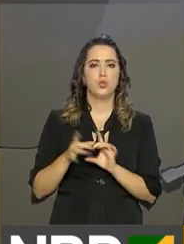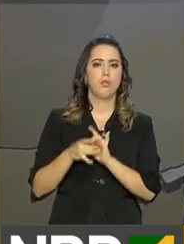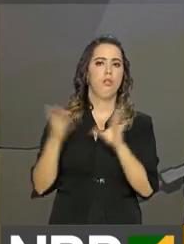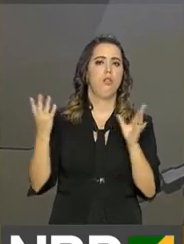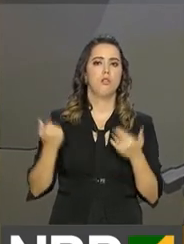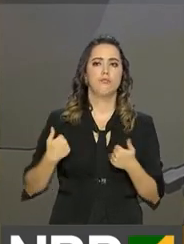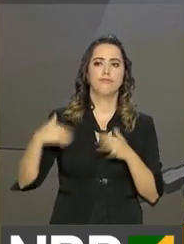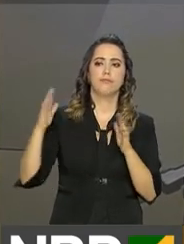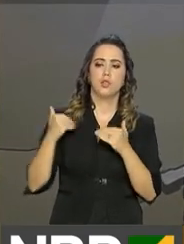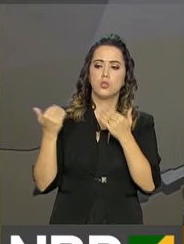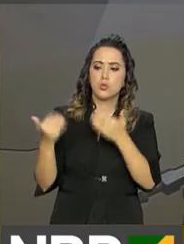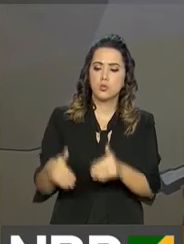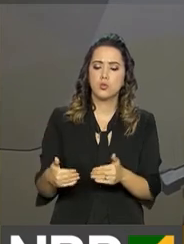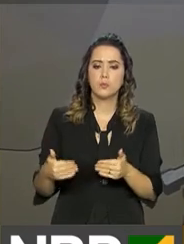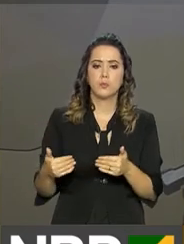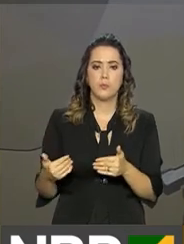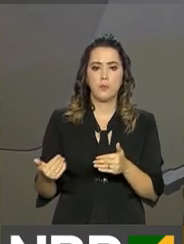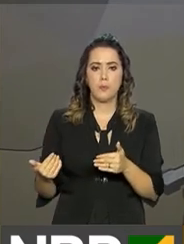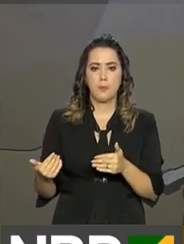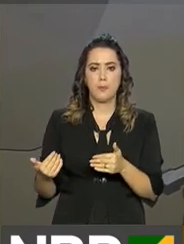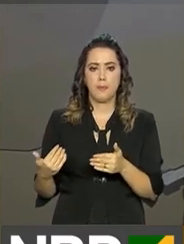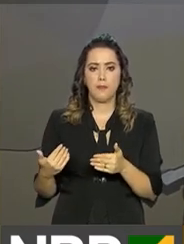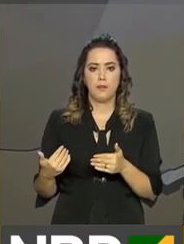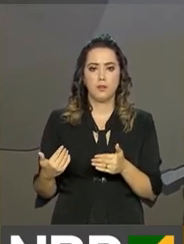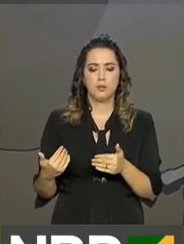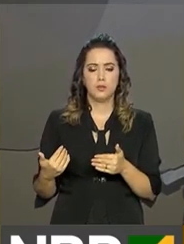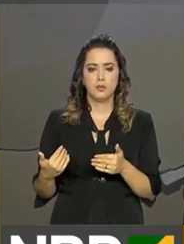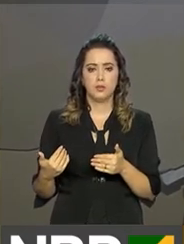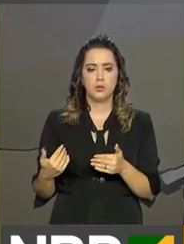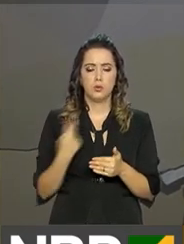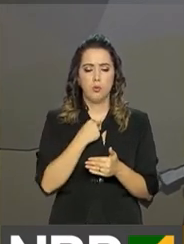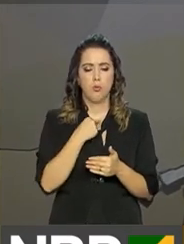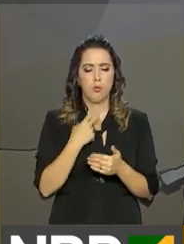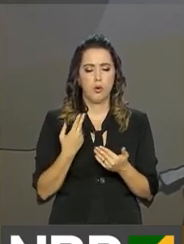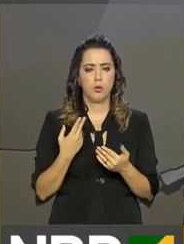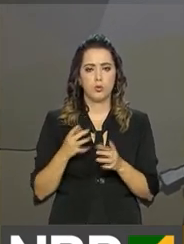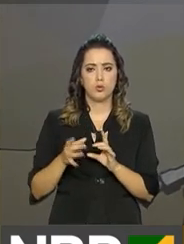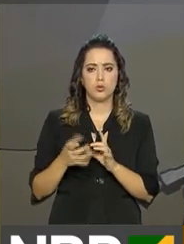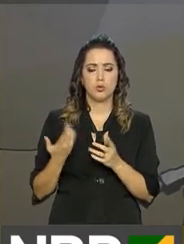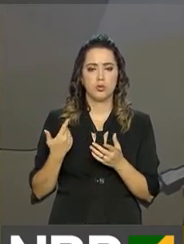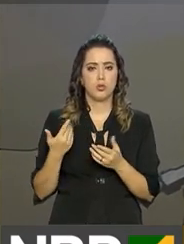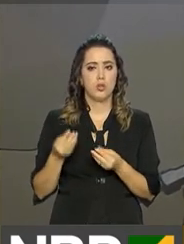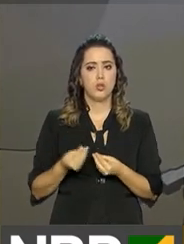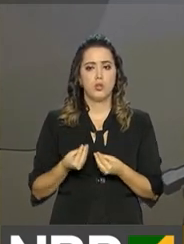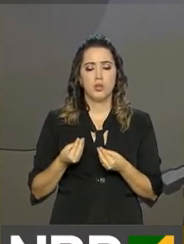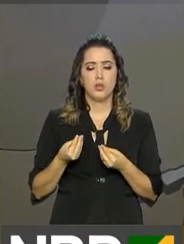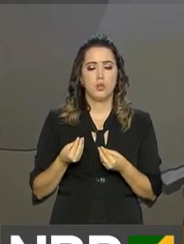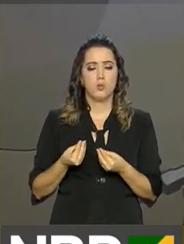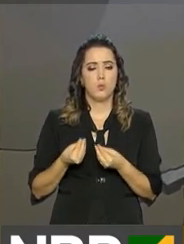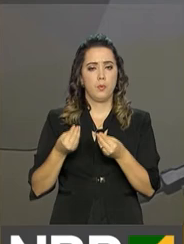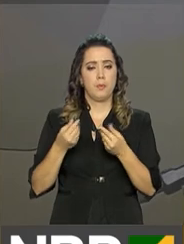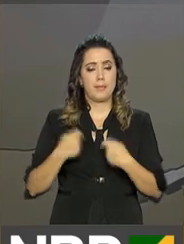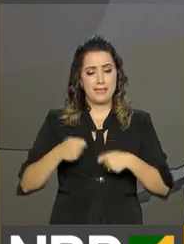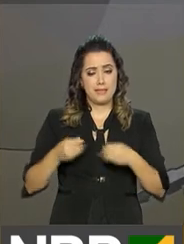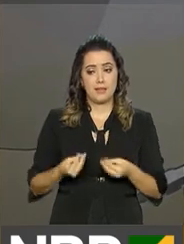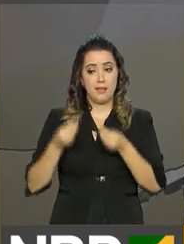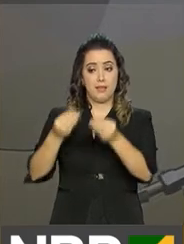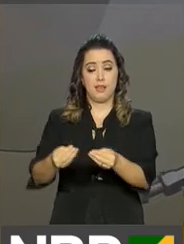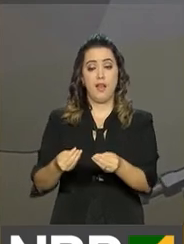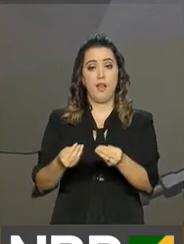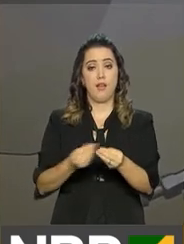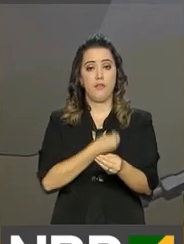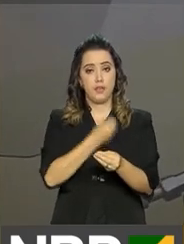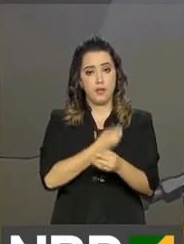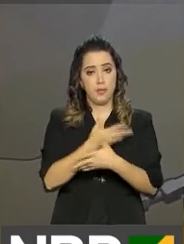enfrentar o bem-estar do povo. Por isso, nosso é um governo voltado para o bem-estar das pessoas. O que nos